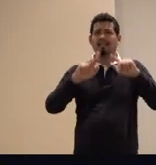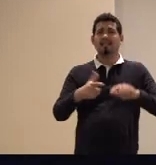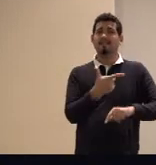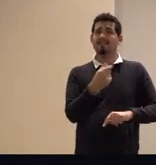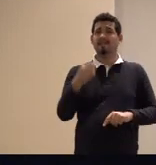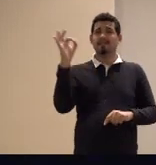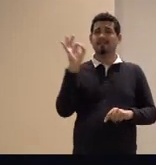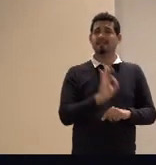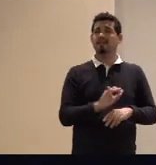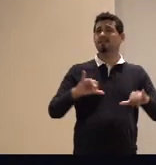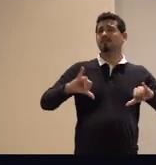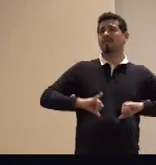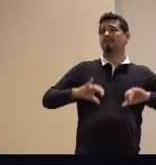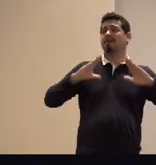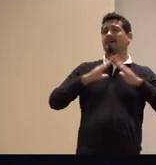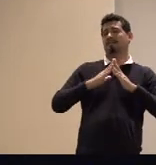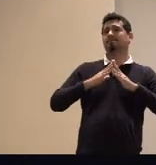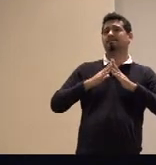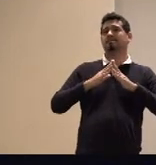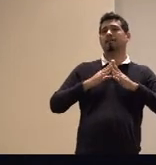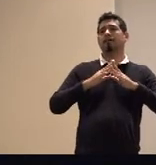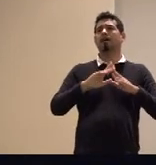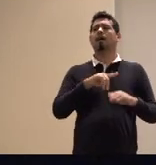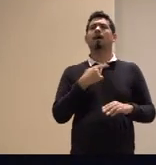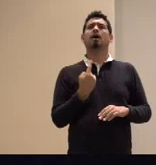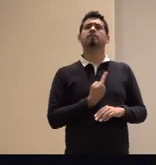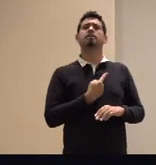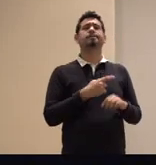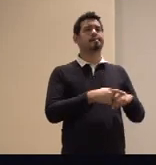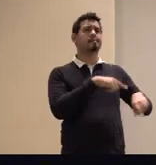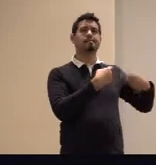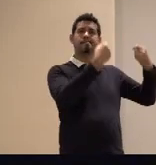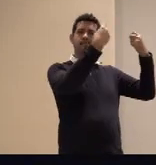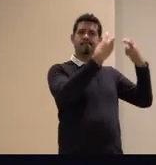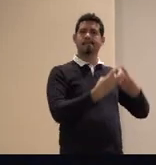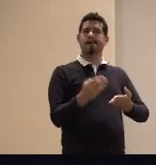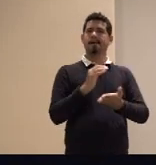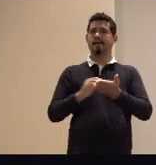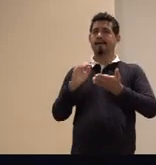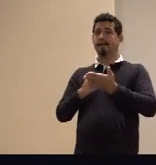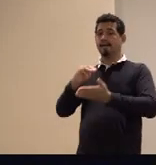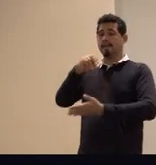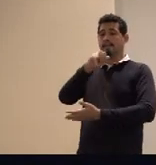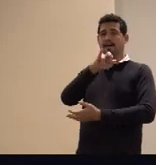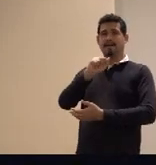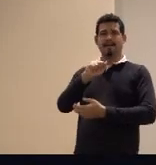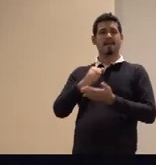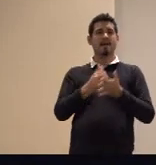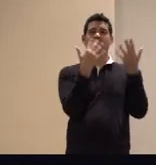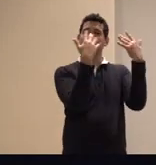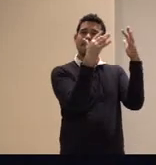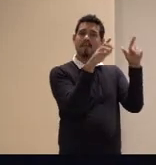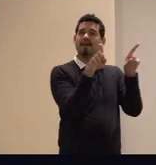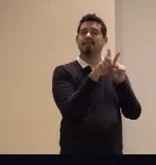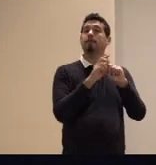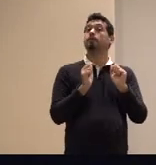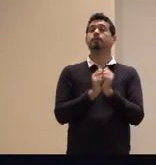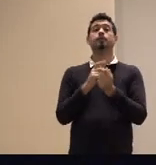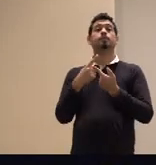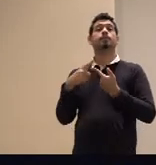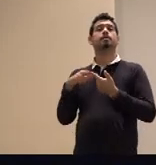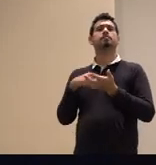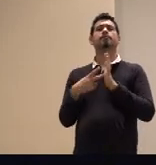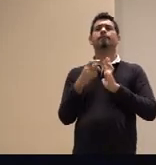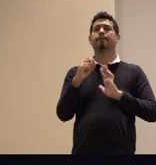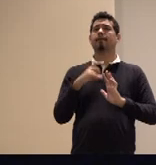violência doméstica. Então, a gente cai ali na fala da secretária Maria Cláudia, que eu queria parabenizar ela, que é